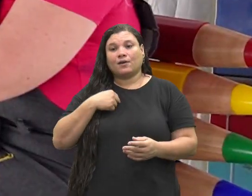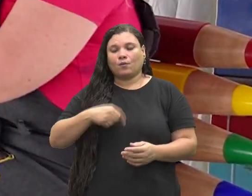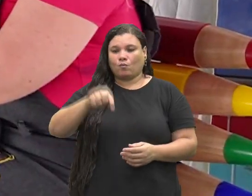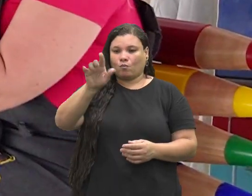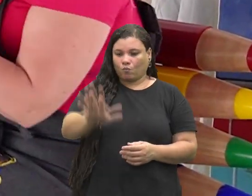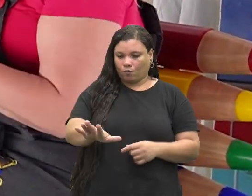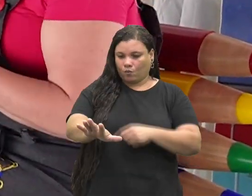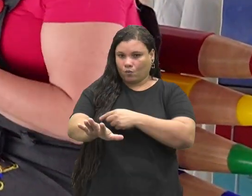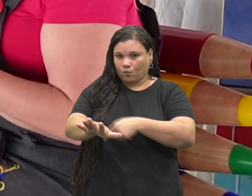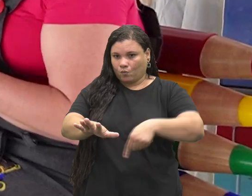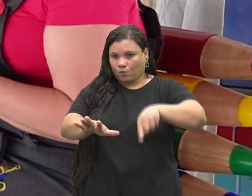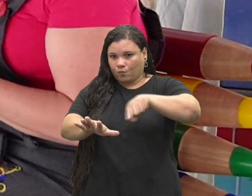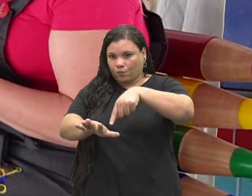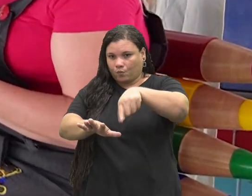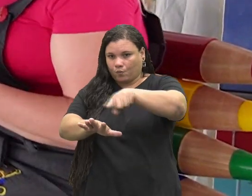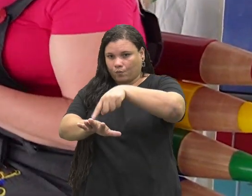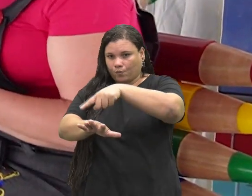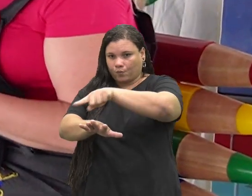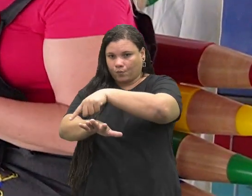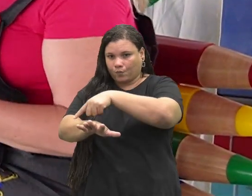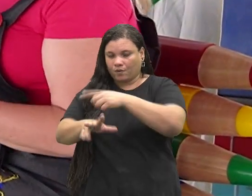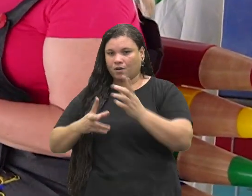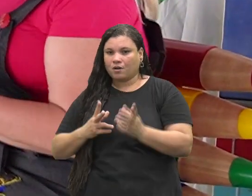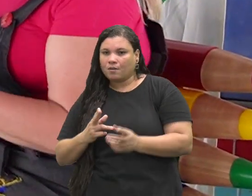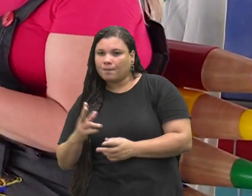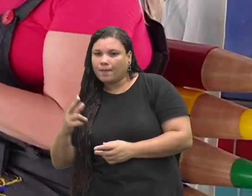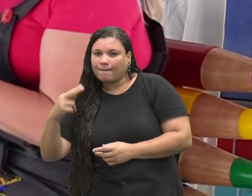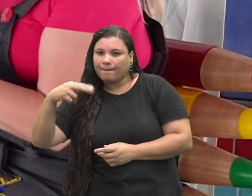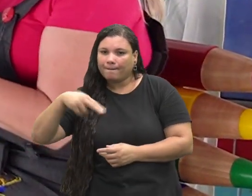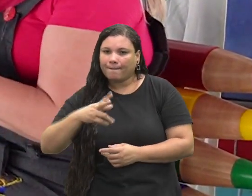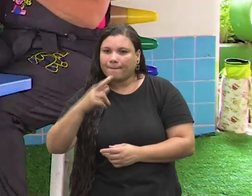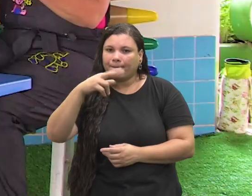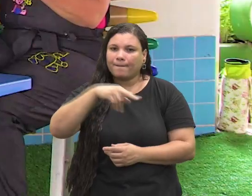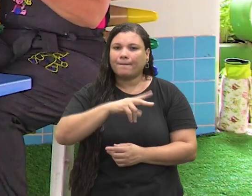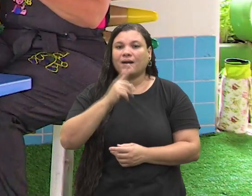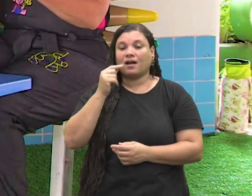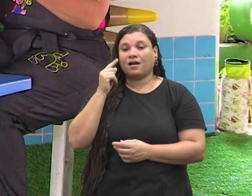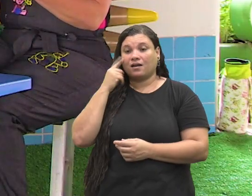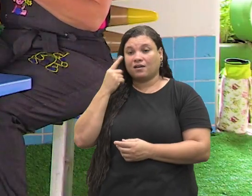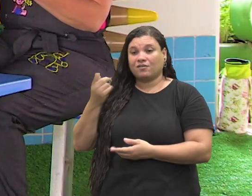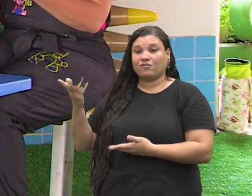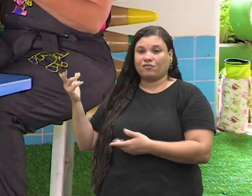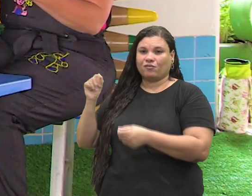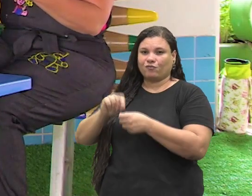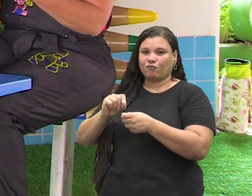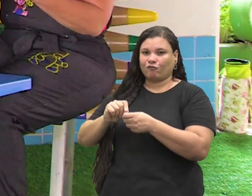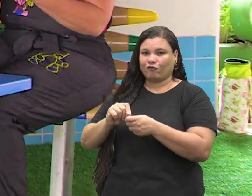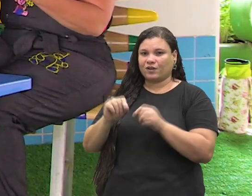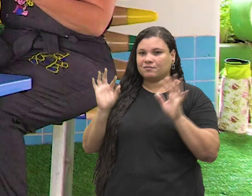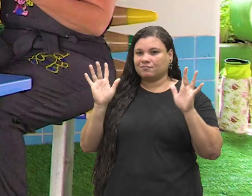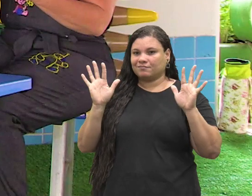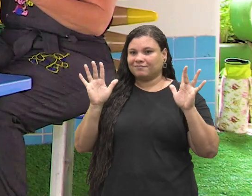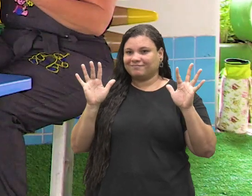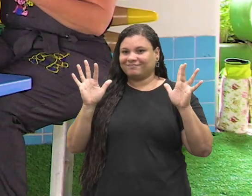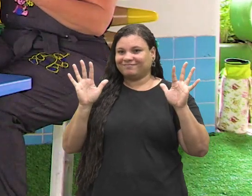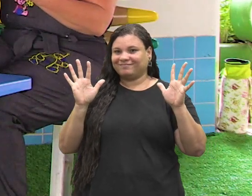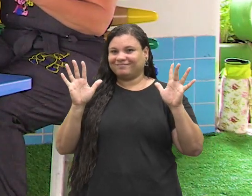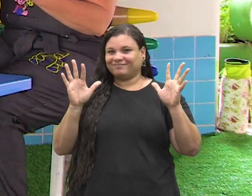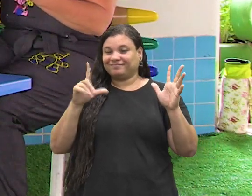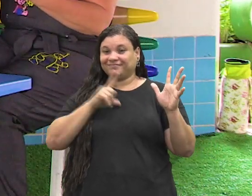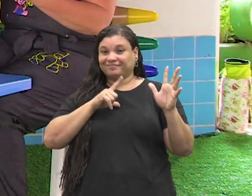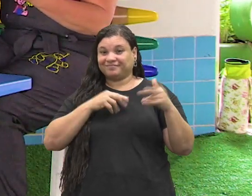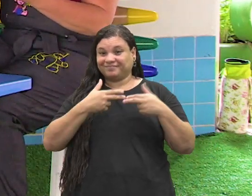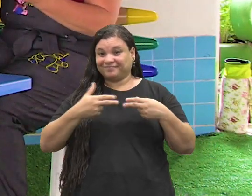que legal que ficou. Fiz várias mãozinhas. E sabe o que a gente vai fazer com essas mãozinhas? Quem gosta